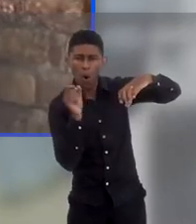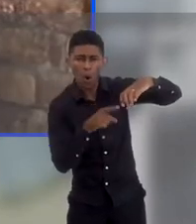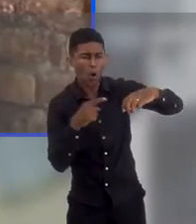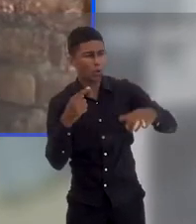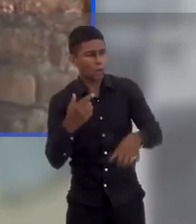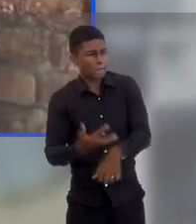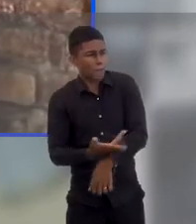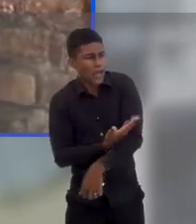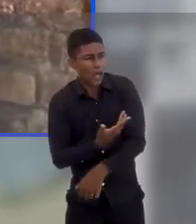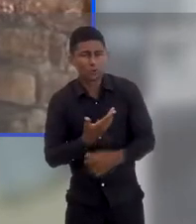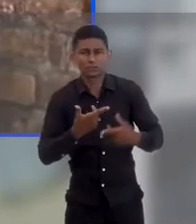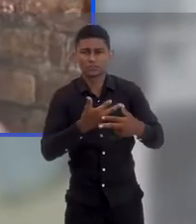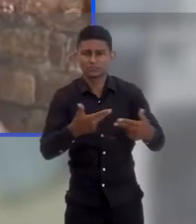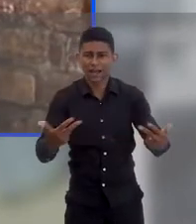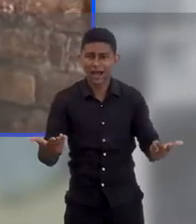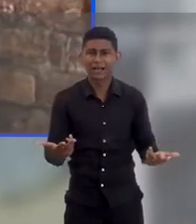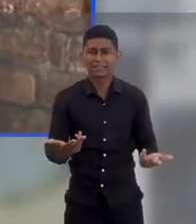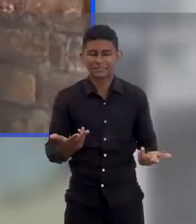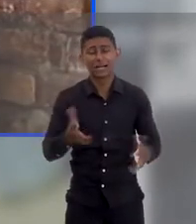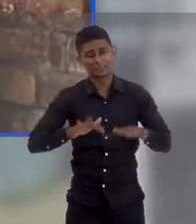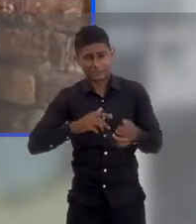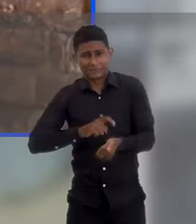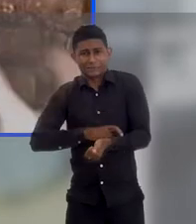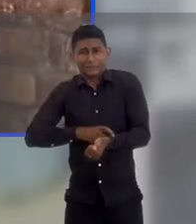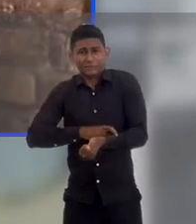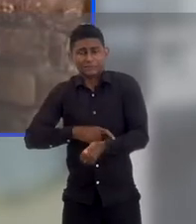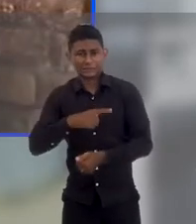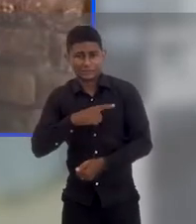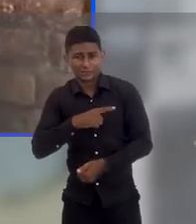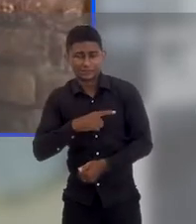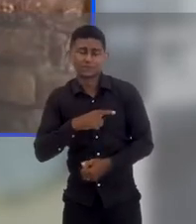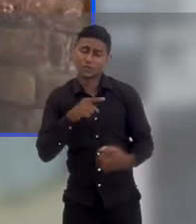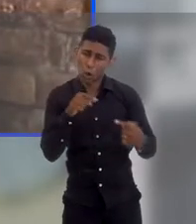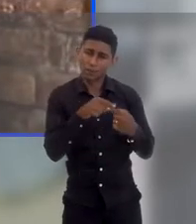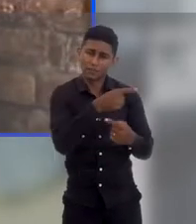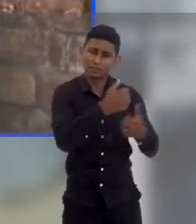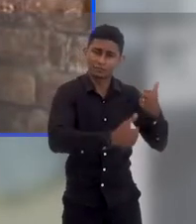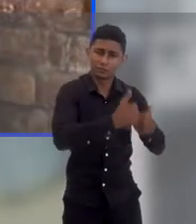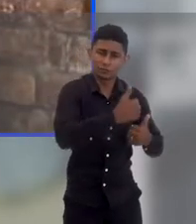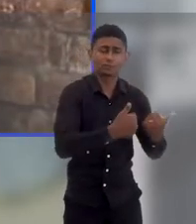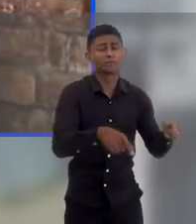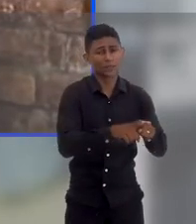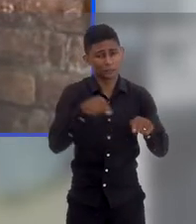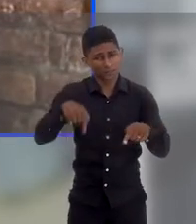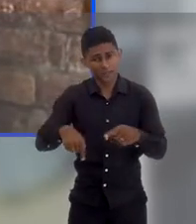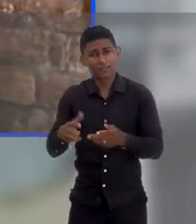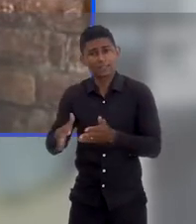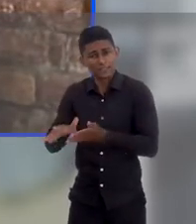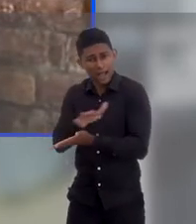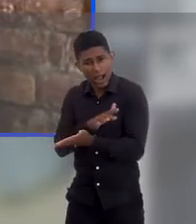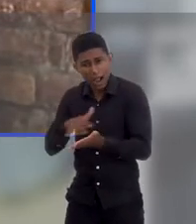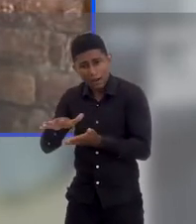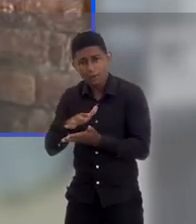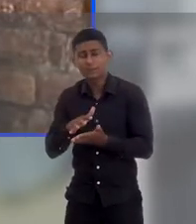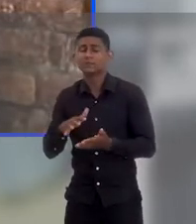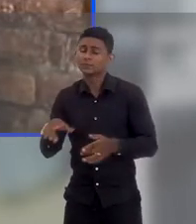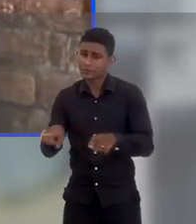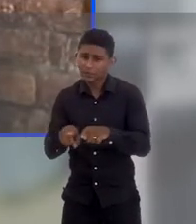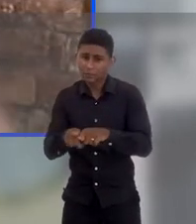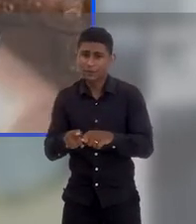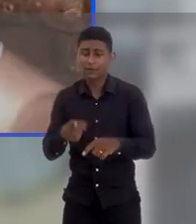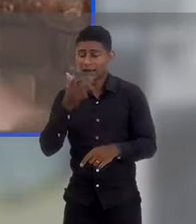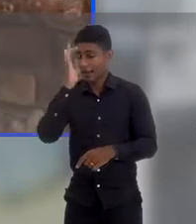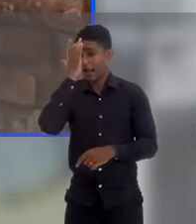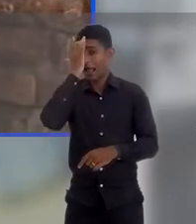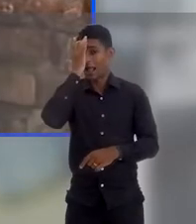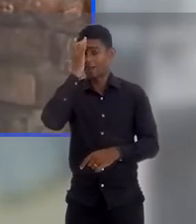último minuto, pela emoção, pela tensão, né? Tudo isso que constrói isso. E no samba também, a nossa paixão